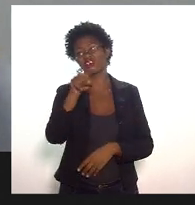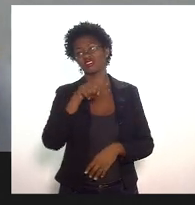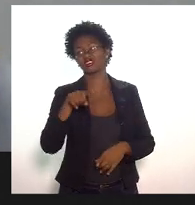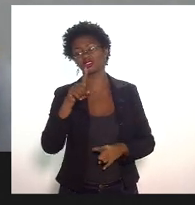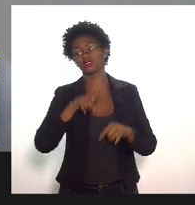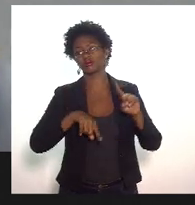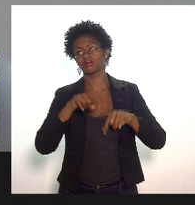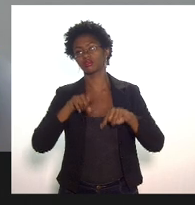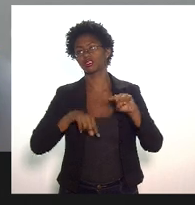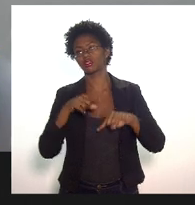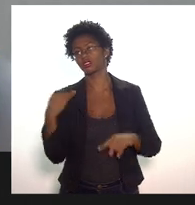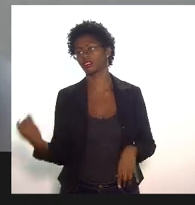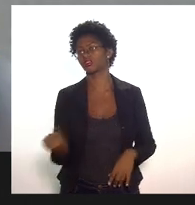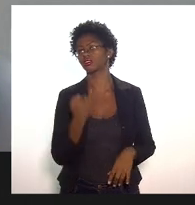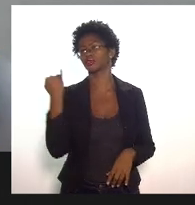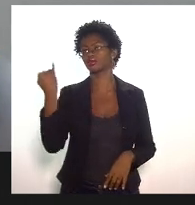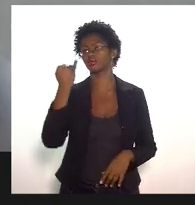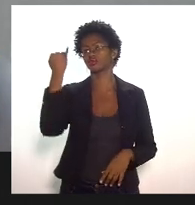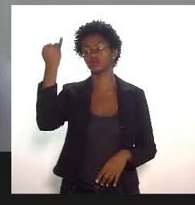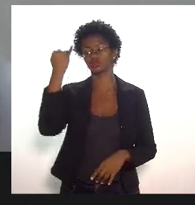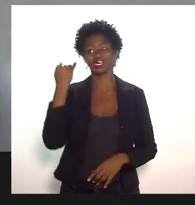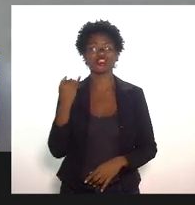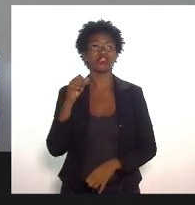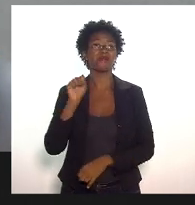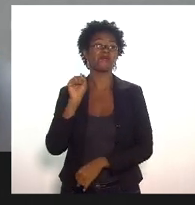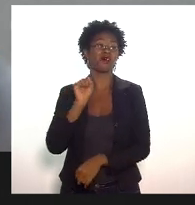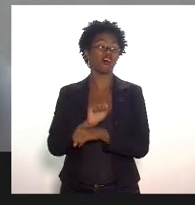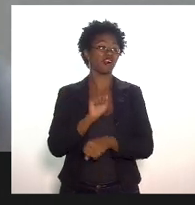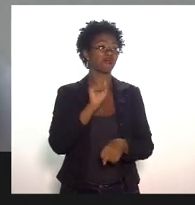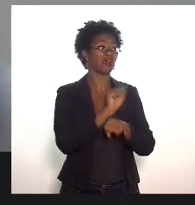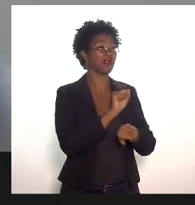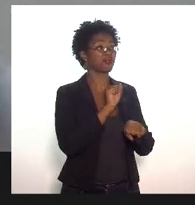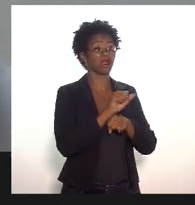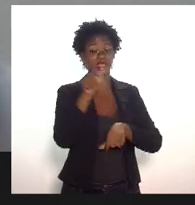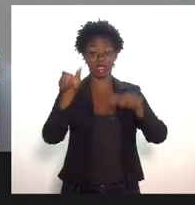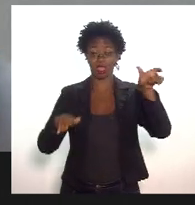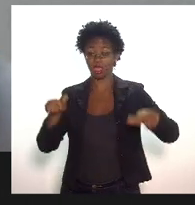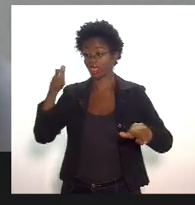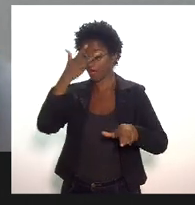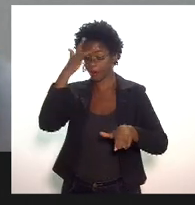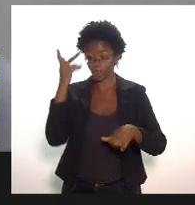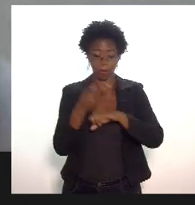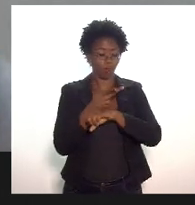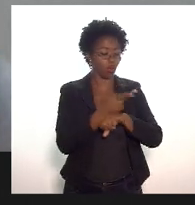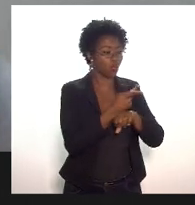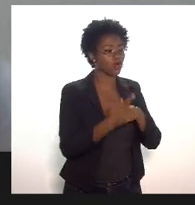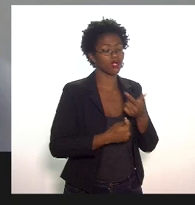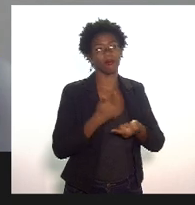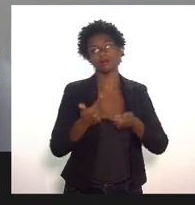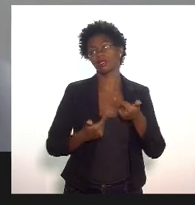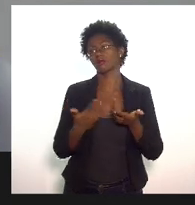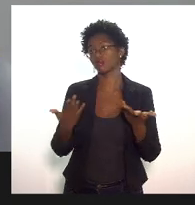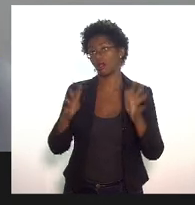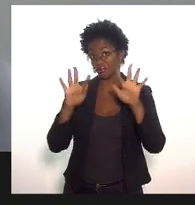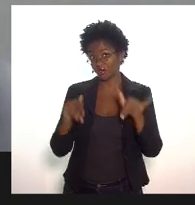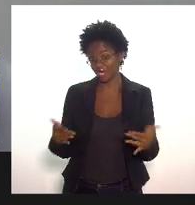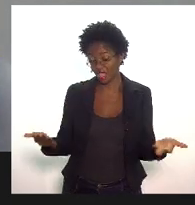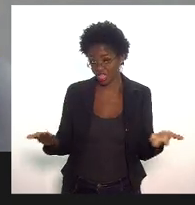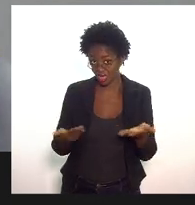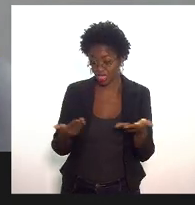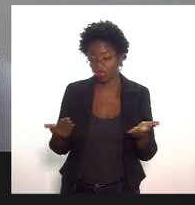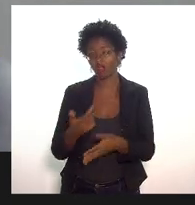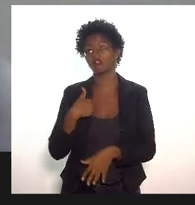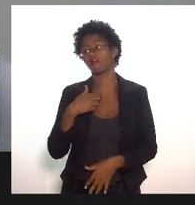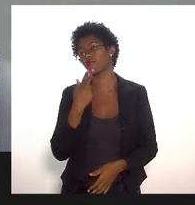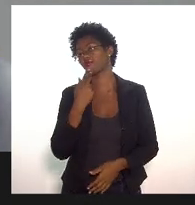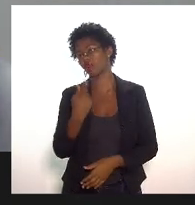importantes, muitos deles parados e muita gente em busca de emprego. E, para finalizar, eu só queria registrar que